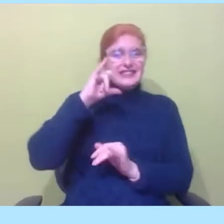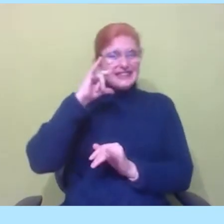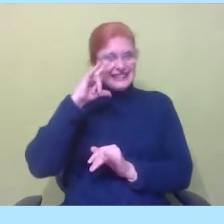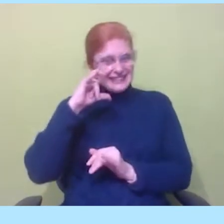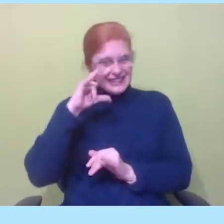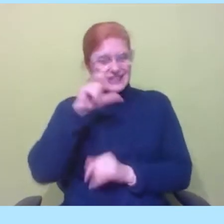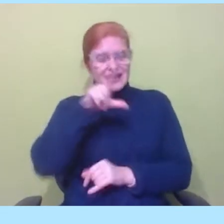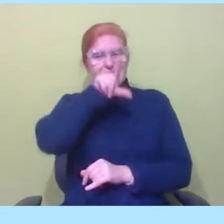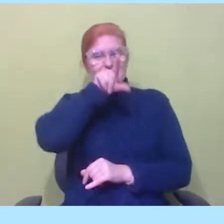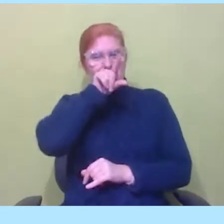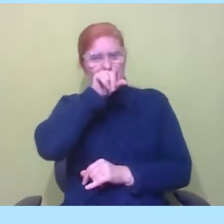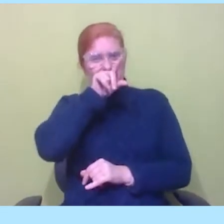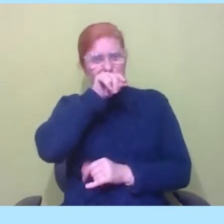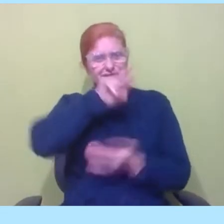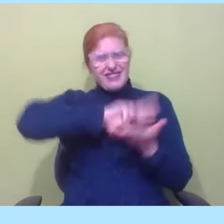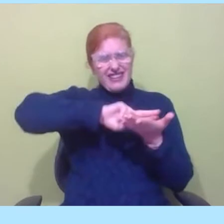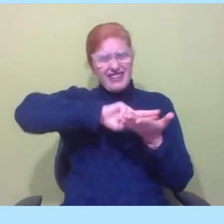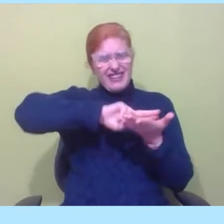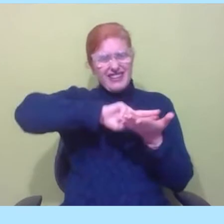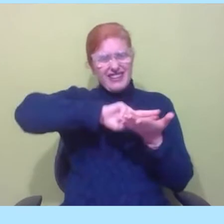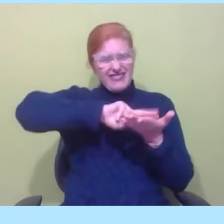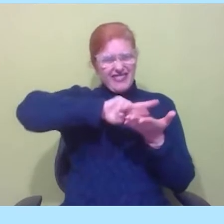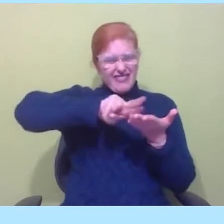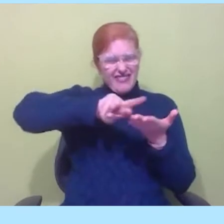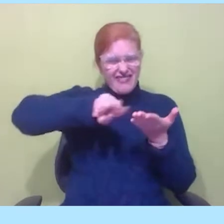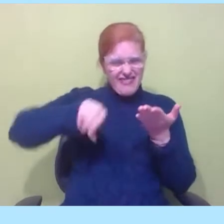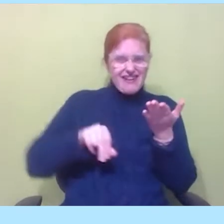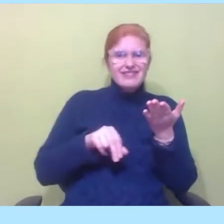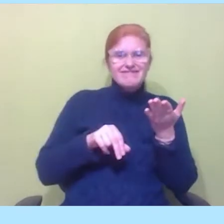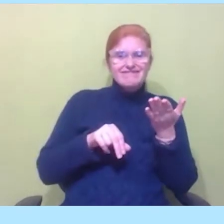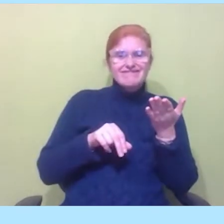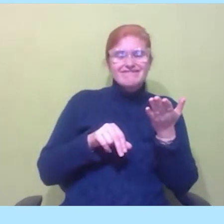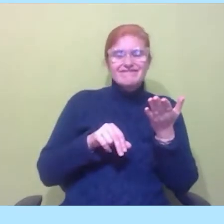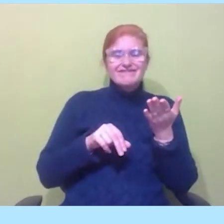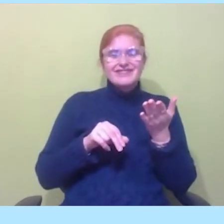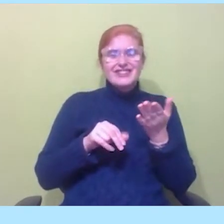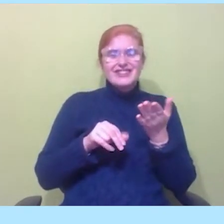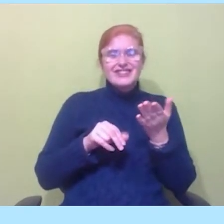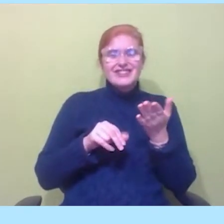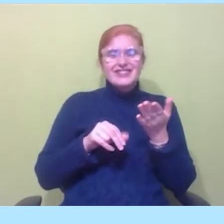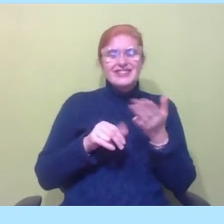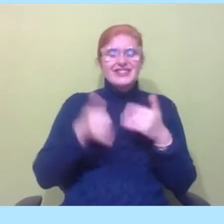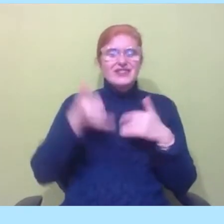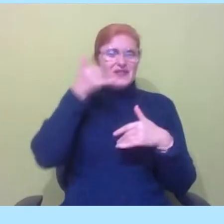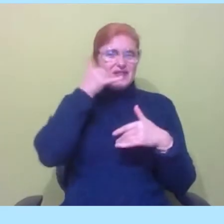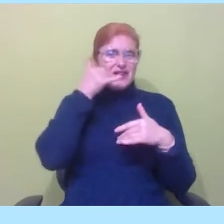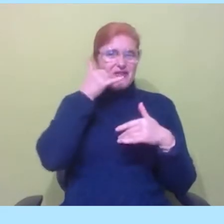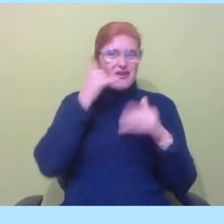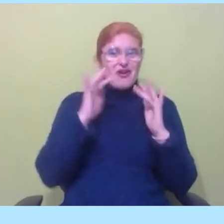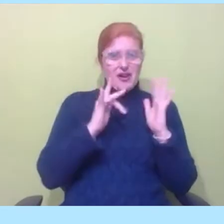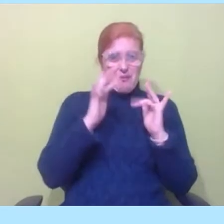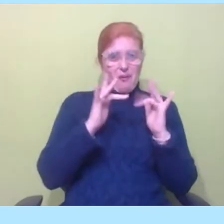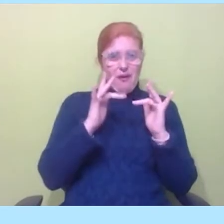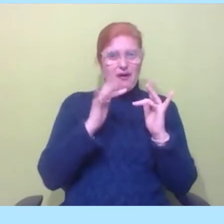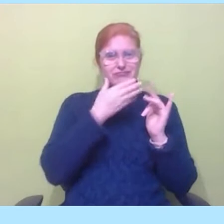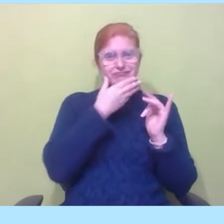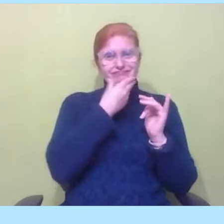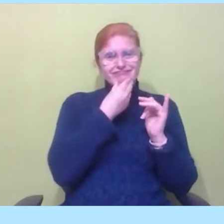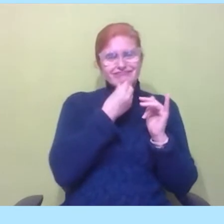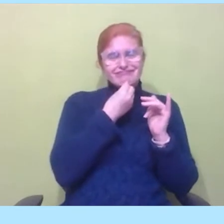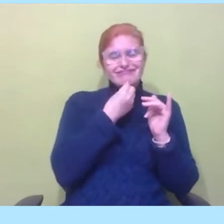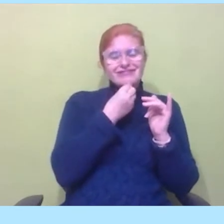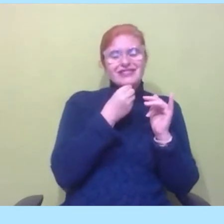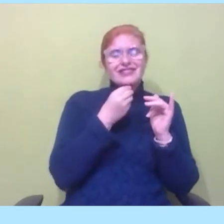telefone do de vacilo, que ela fala, que no caso é o namorado, marido, quem quer que